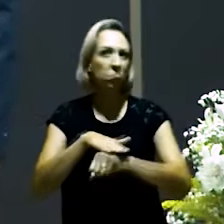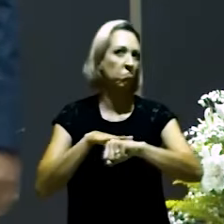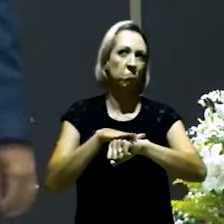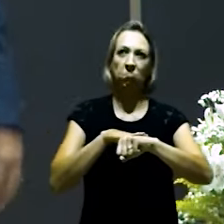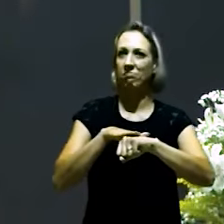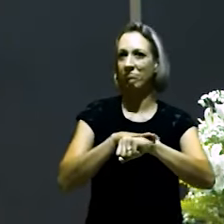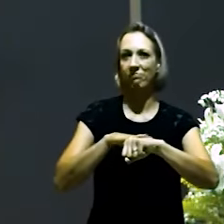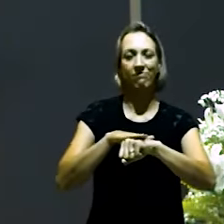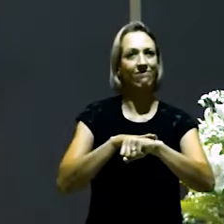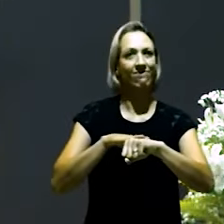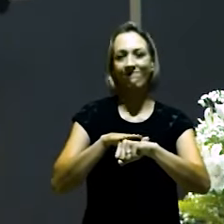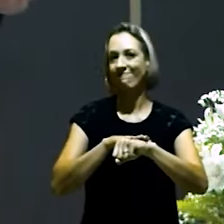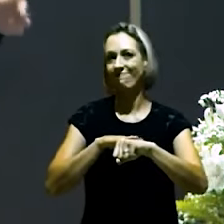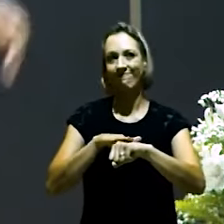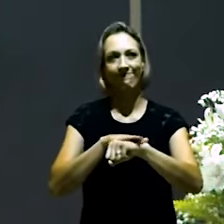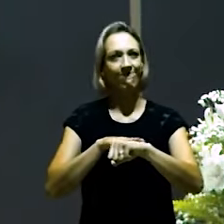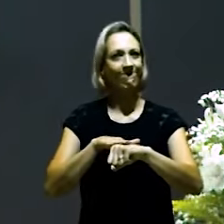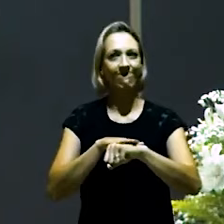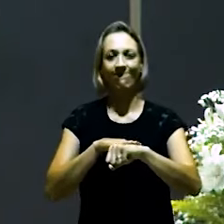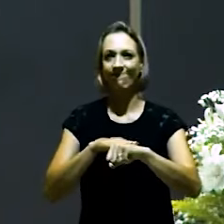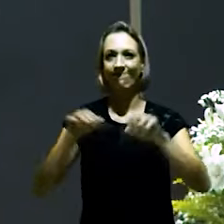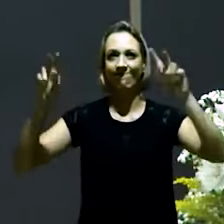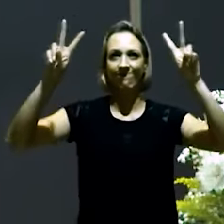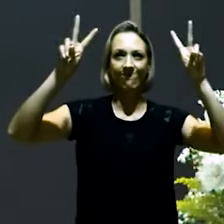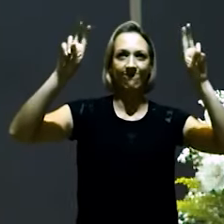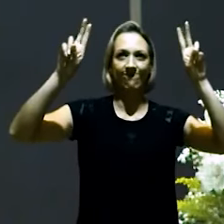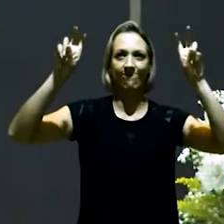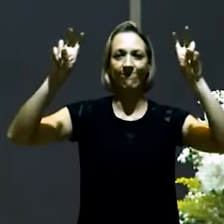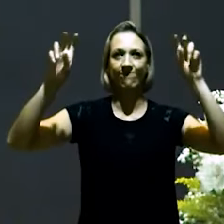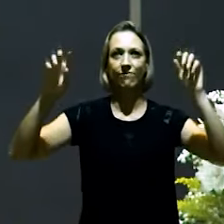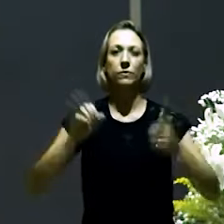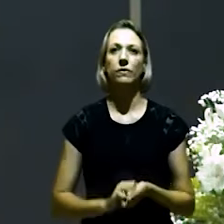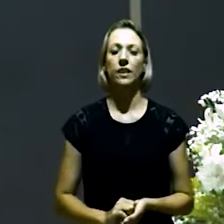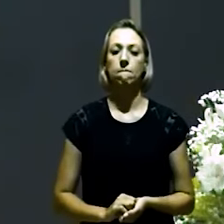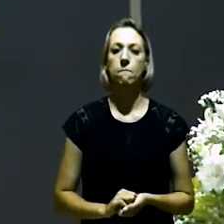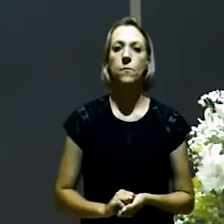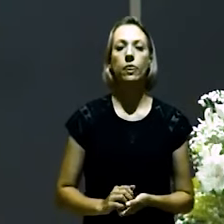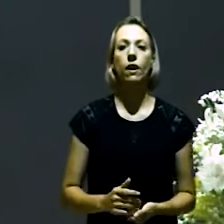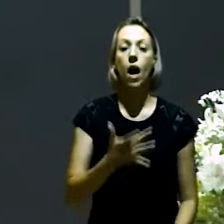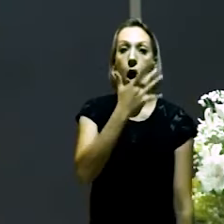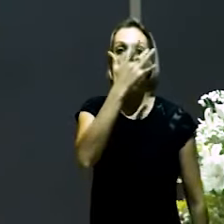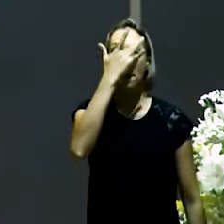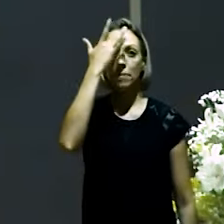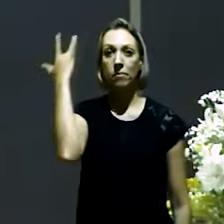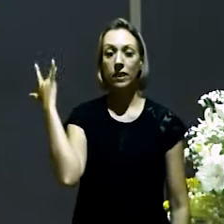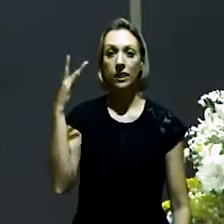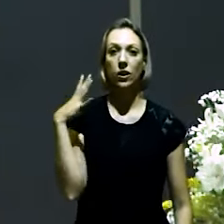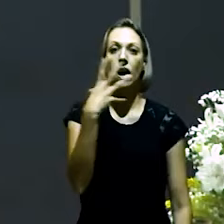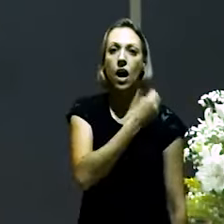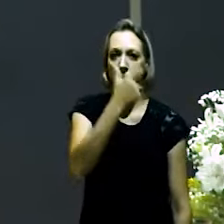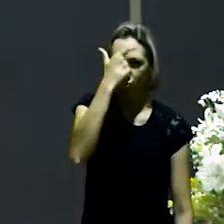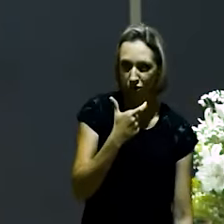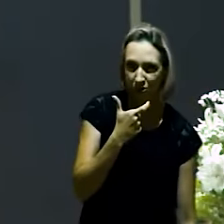internet, nenhum homem, por melhor que ele seja, pode salvar a si mesmo.